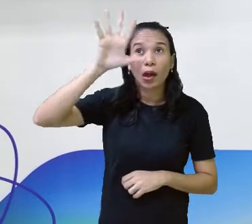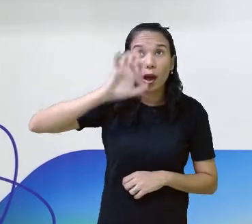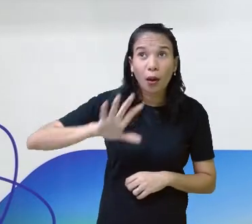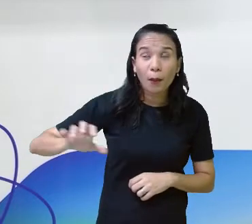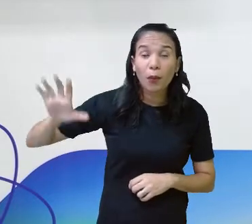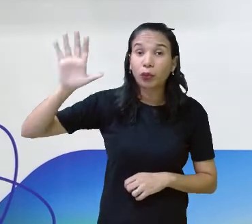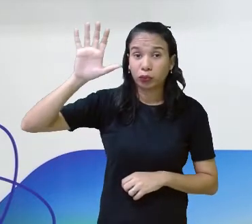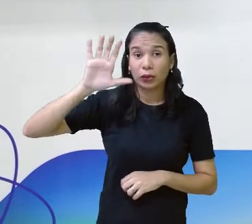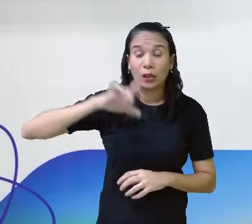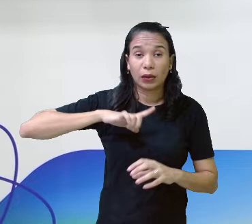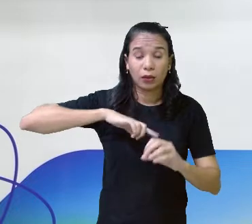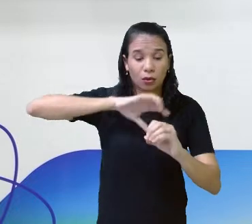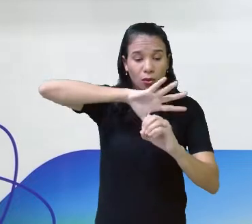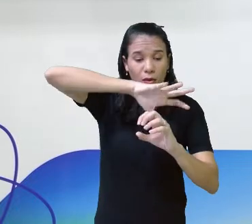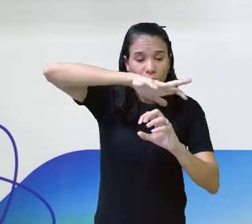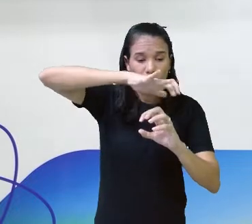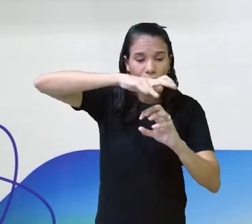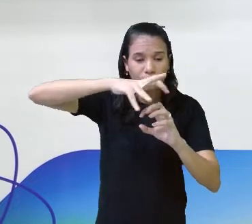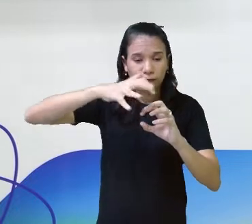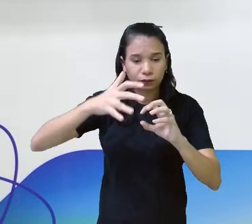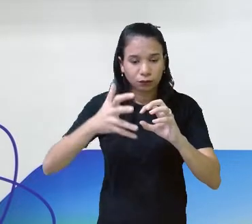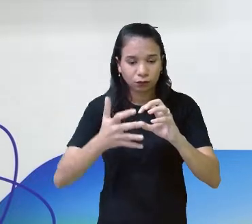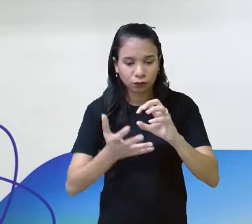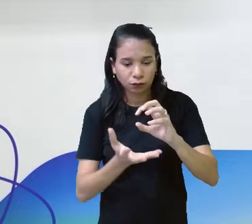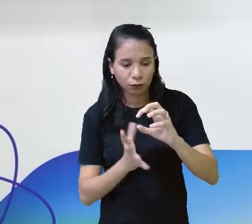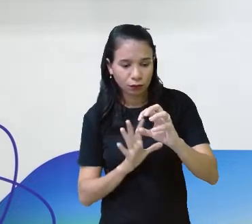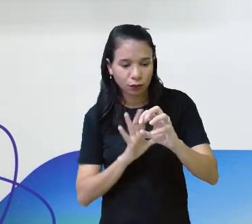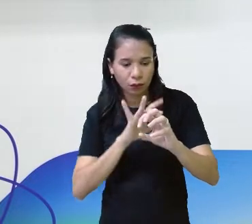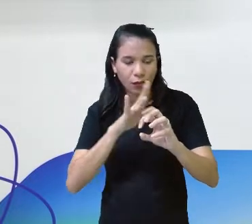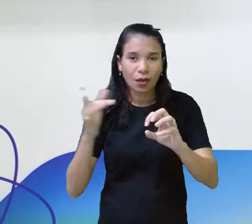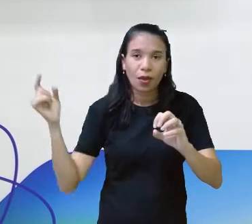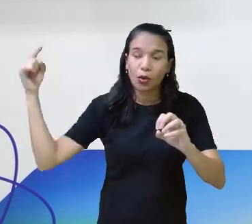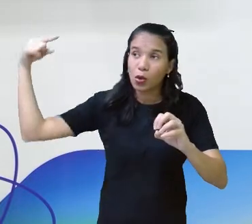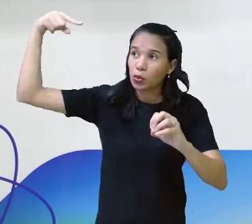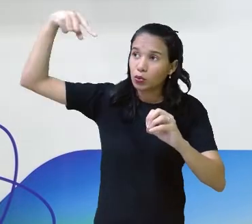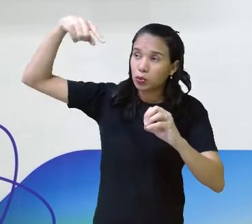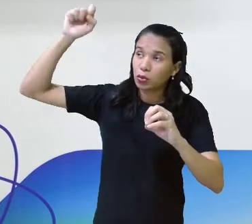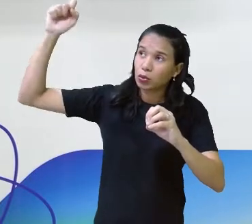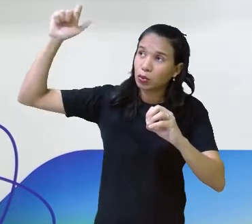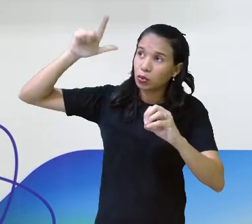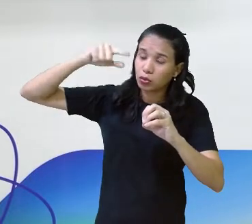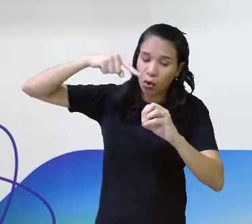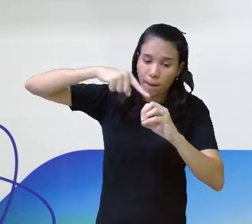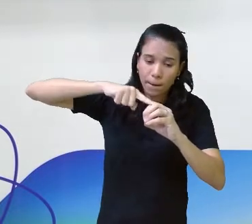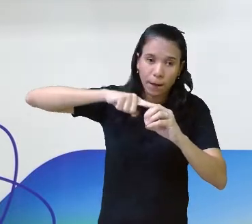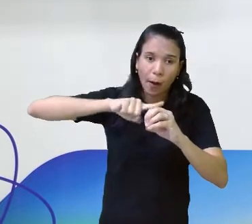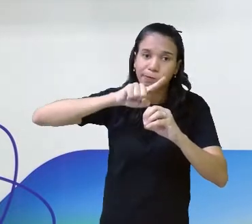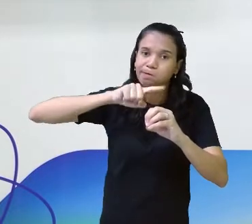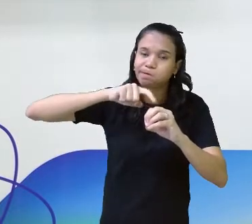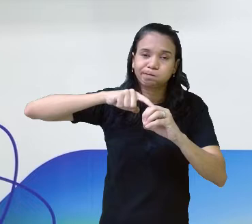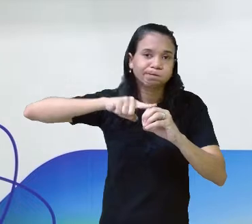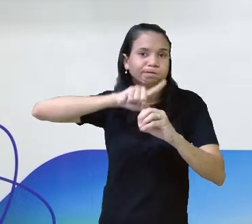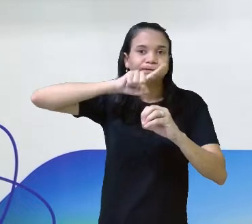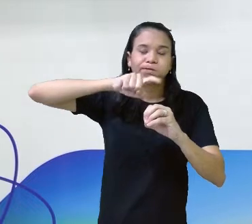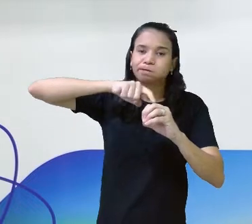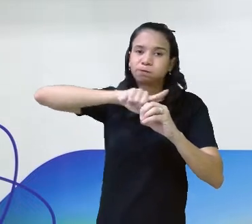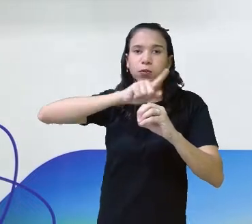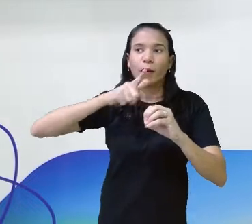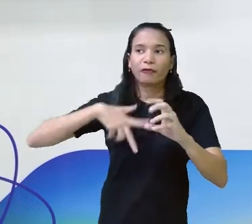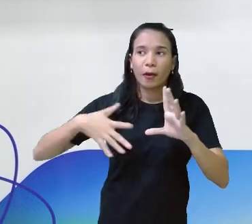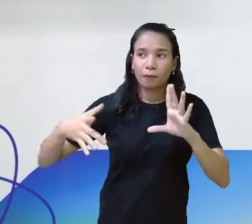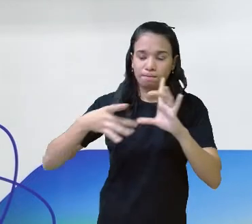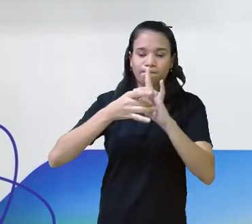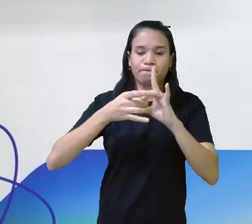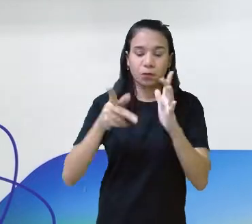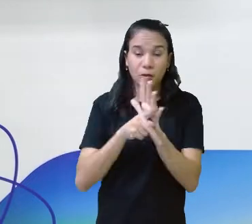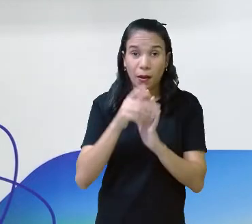que fica ali na atmosfera, que fica ali no ar, quando o calor do sol quer sair, não consegue, ele fica preso, ele